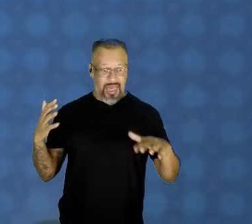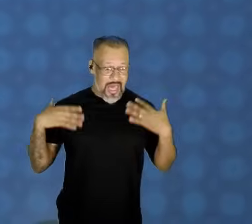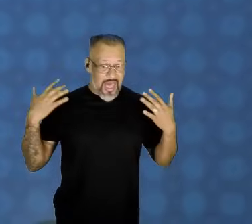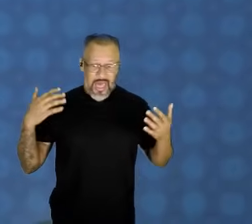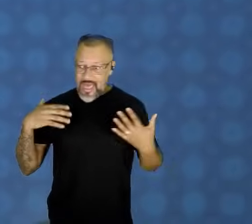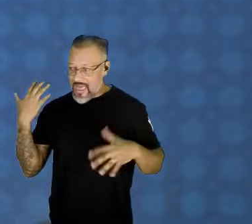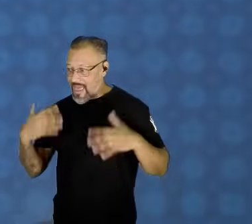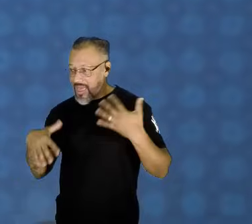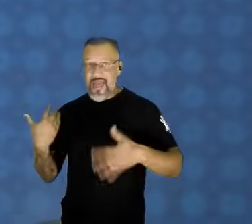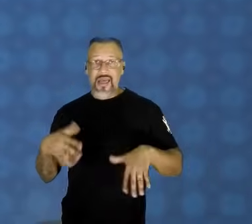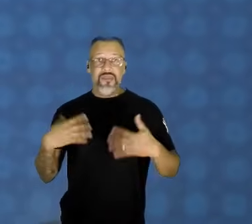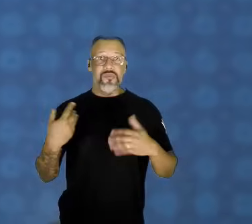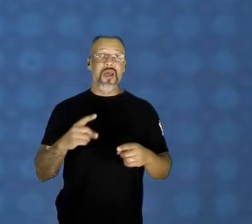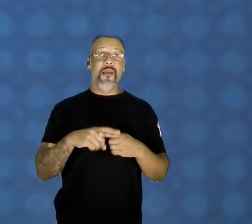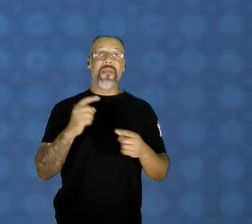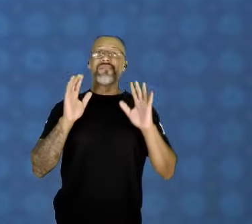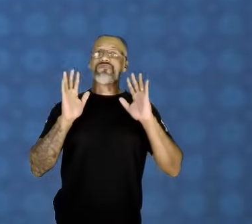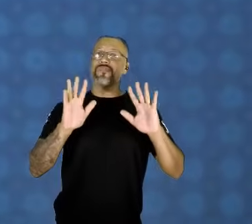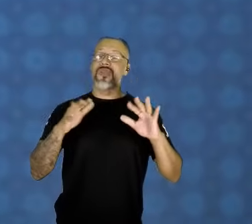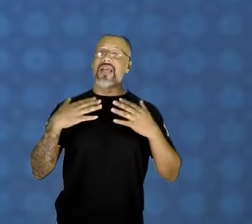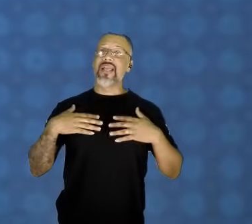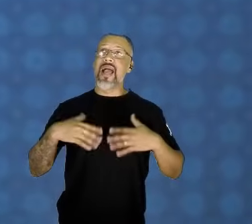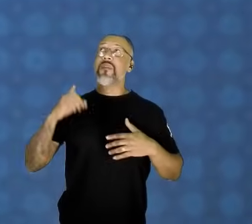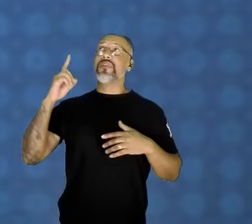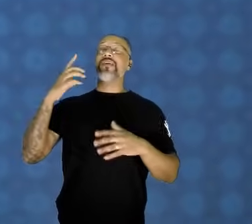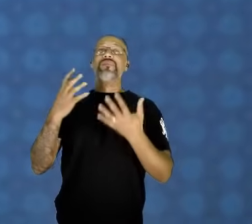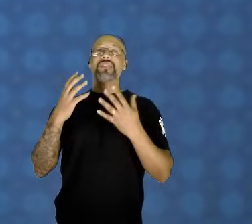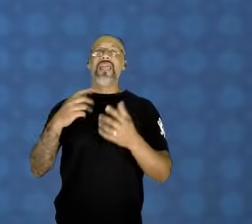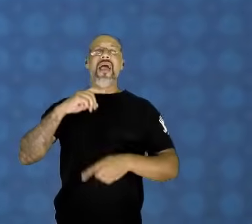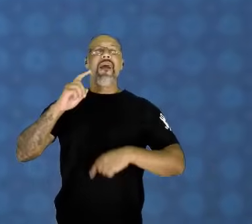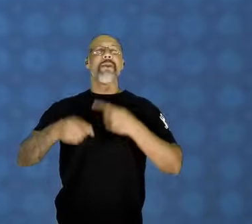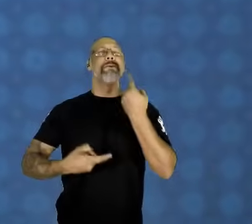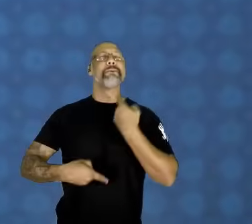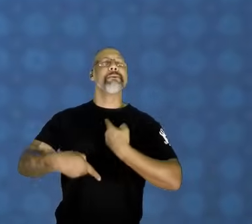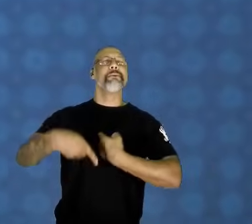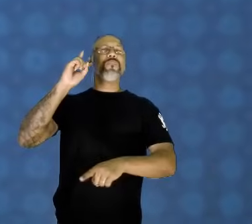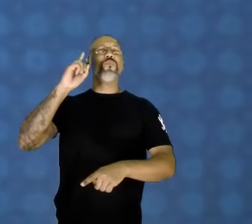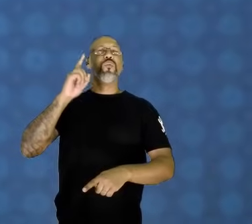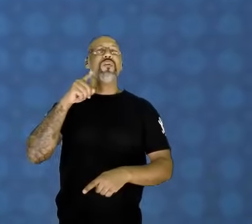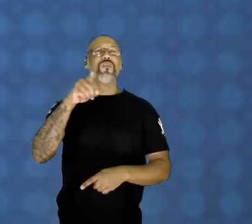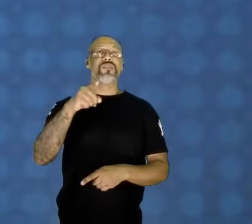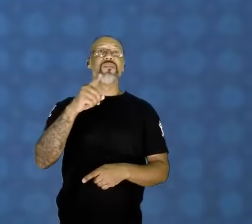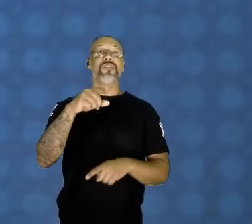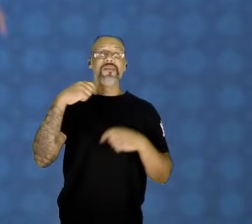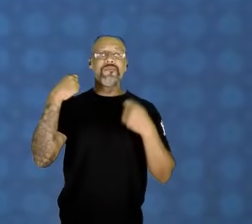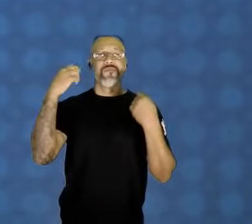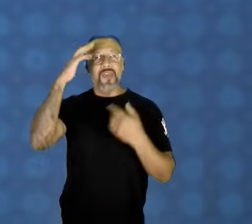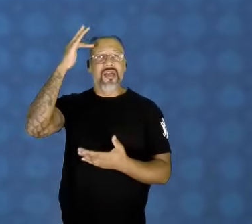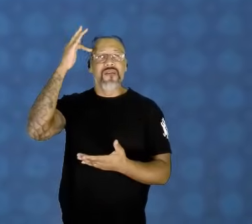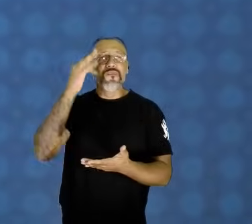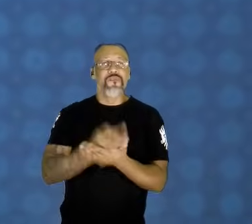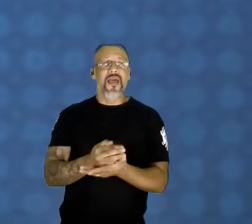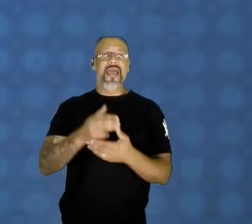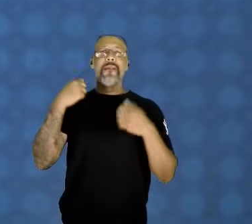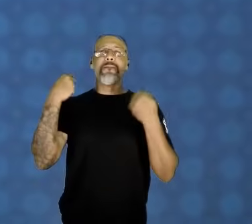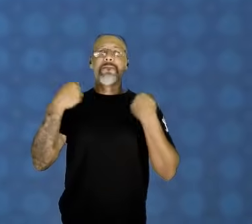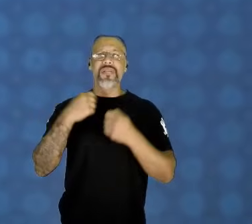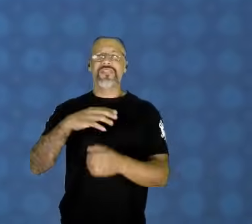abastece o meu celeiro. Levanta a tua mão para cá. A sua fé precisa ser uma fé que